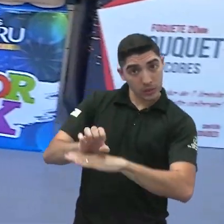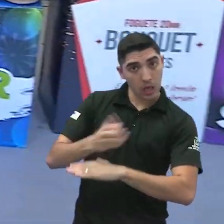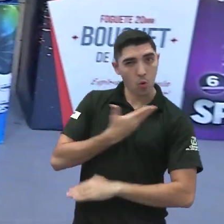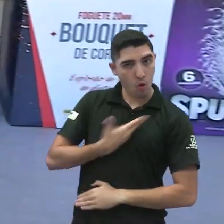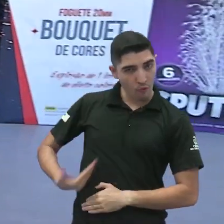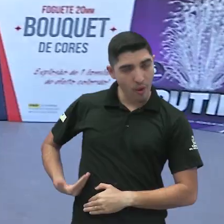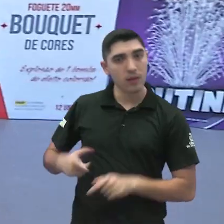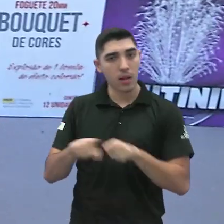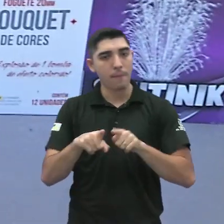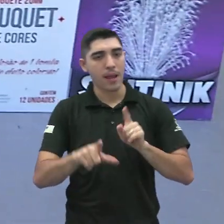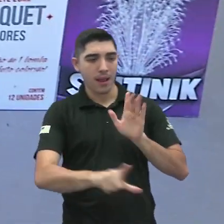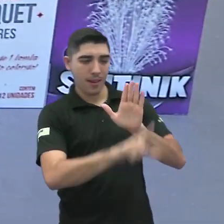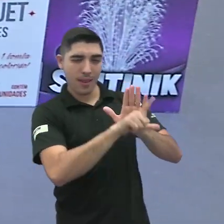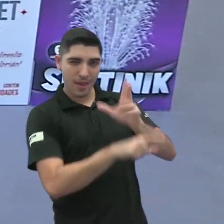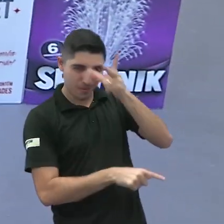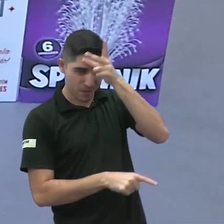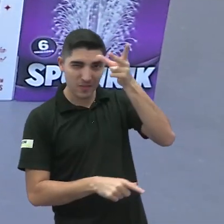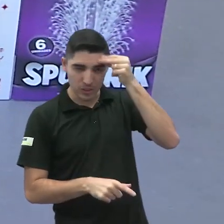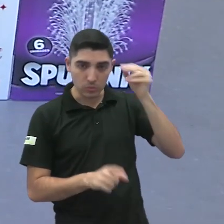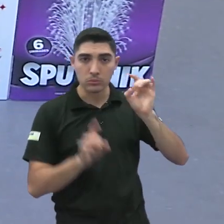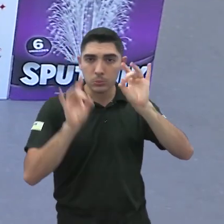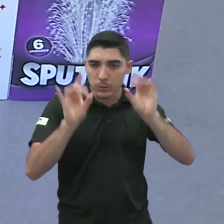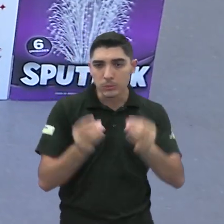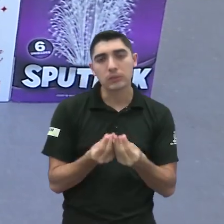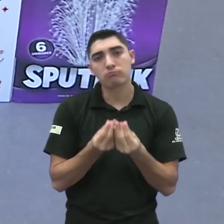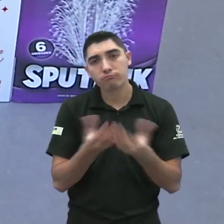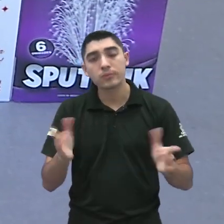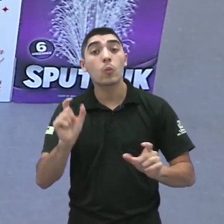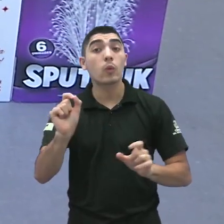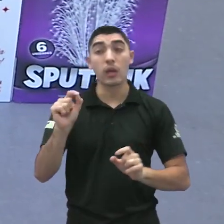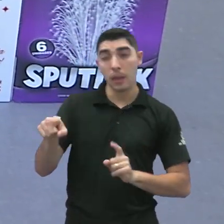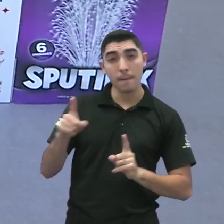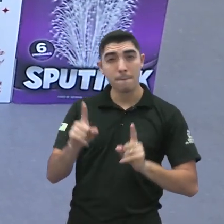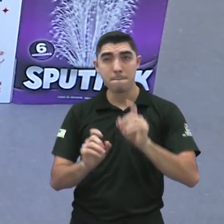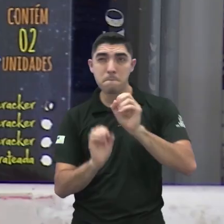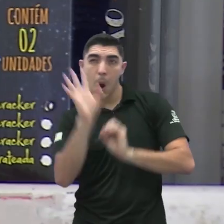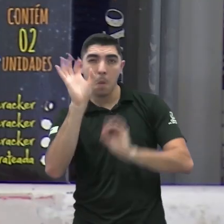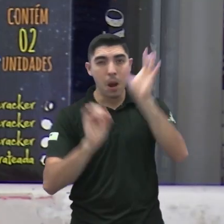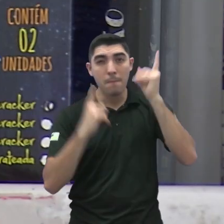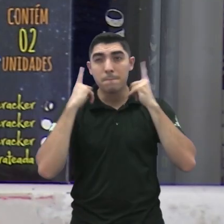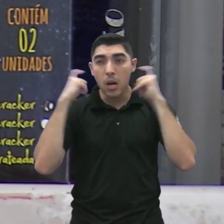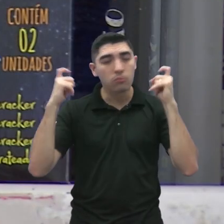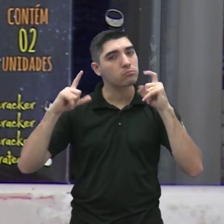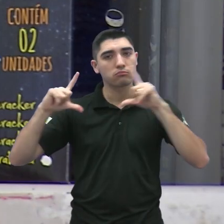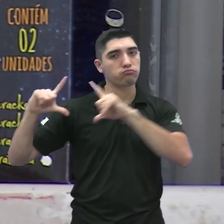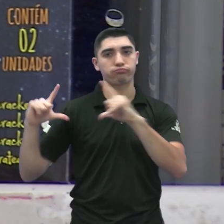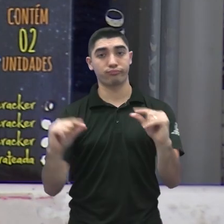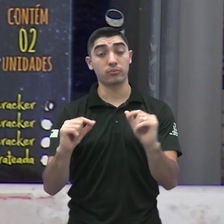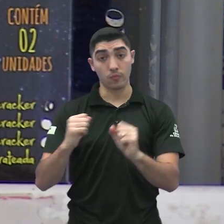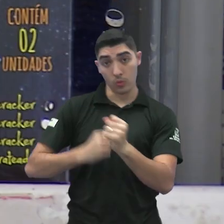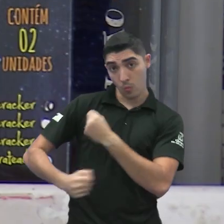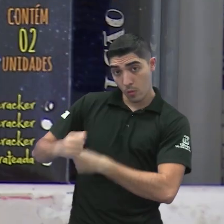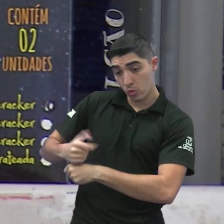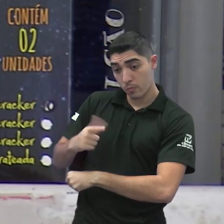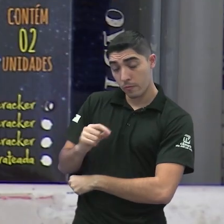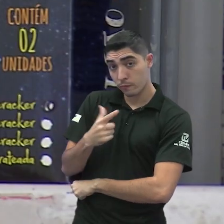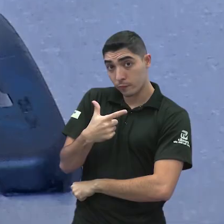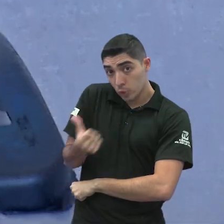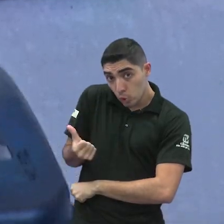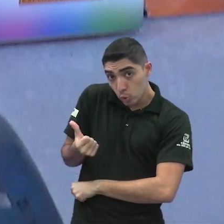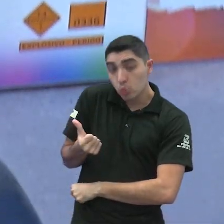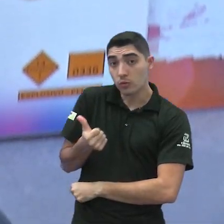estaduais e municipais têm sido criadas para limitar o uso de fogos com barulho. De acordo com a Lei Estadual de